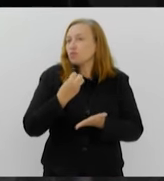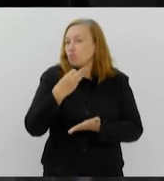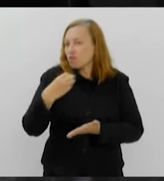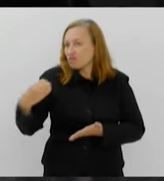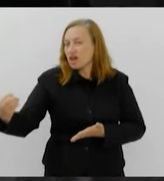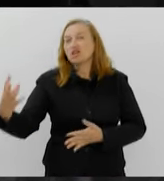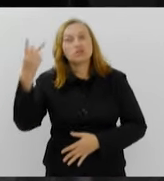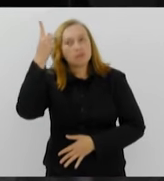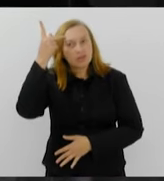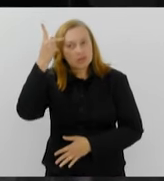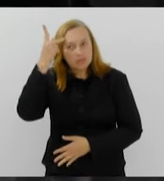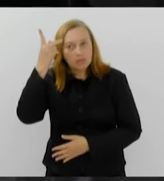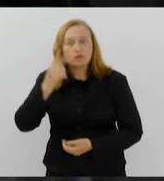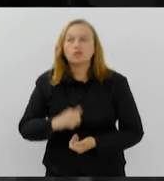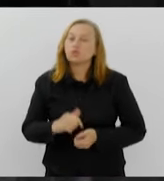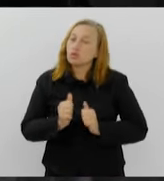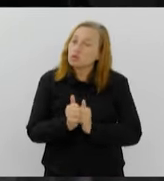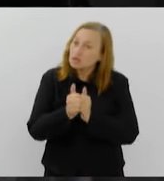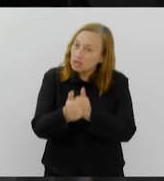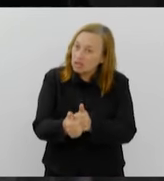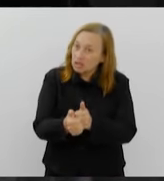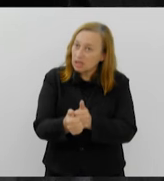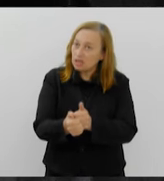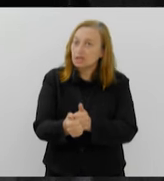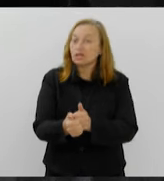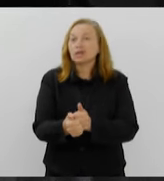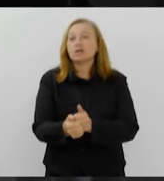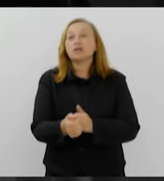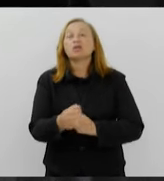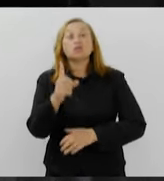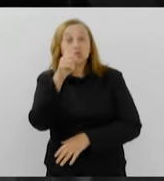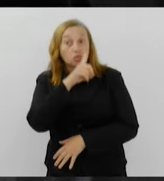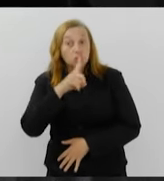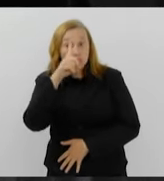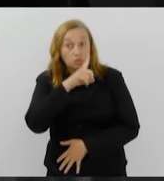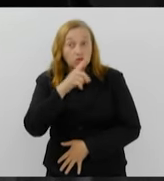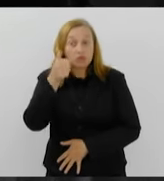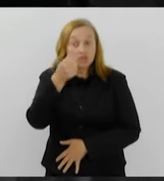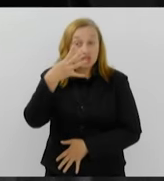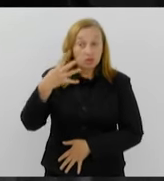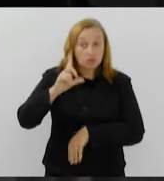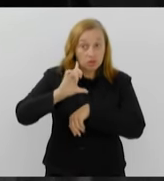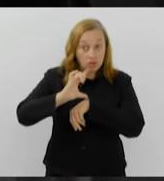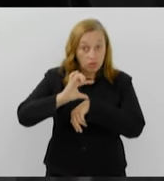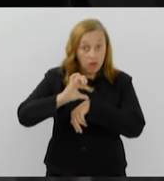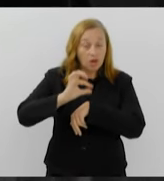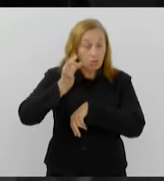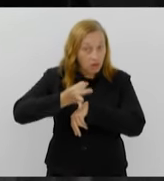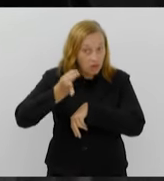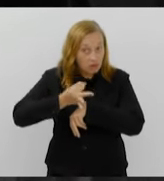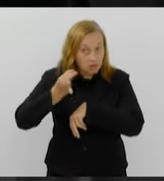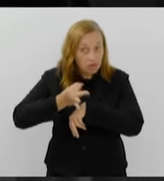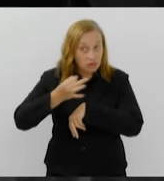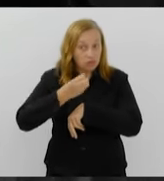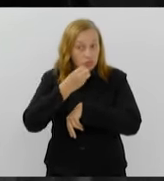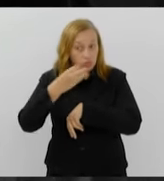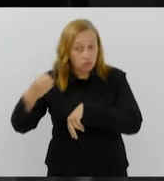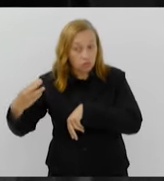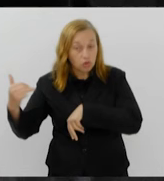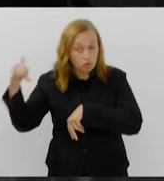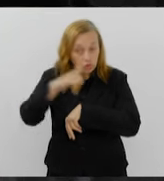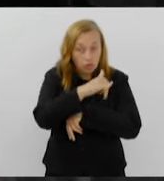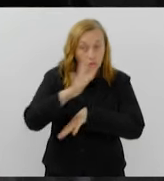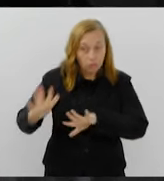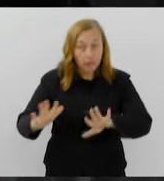Paulo onde eu seguiria para a capital paulista no domingo às 14 horas era o horário previsto do meu voo